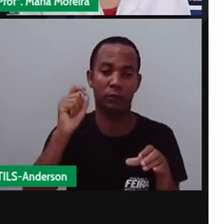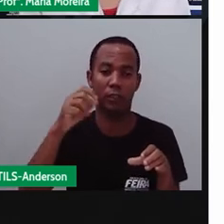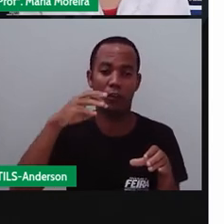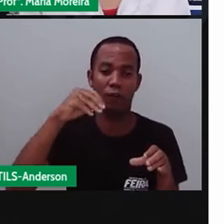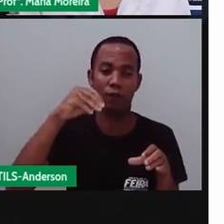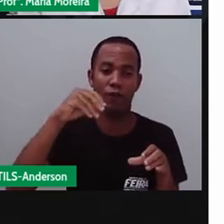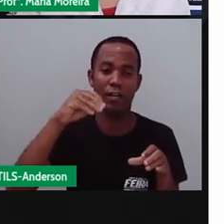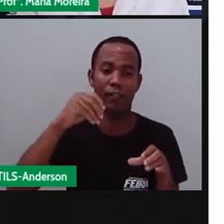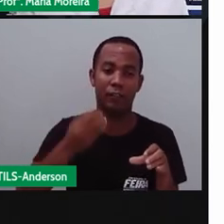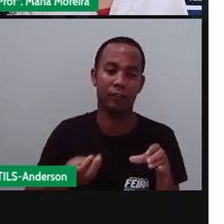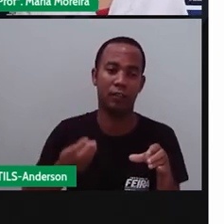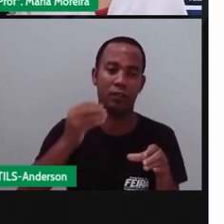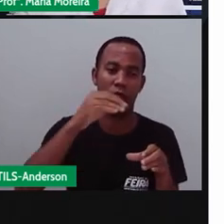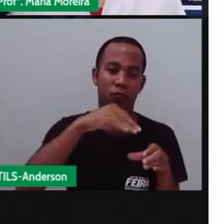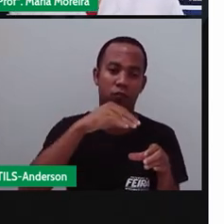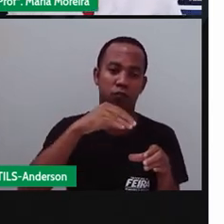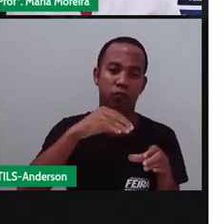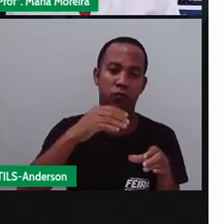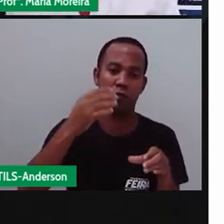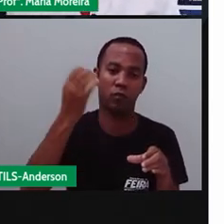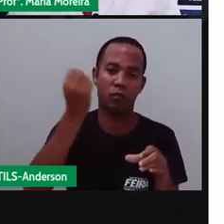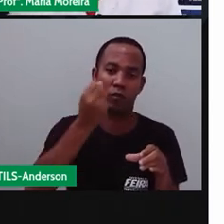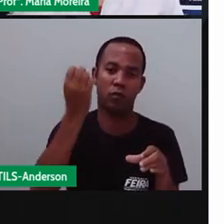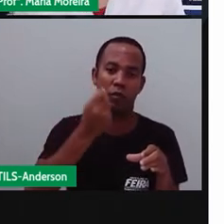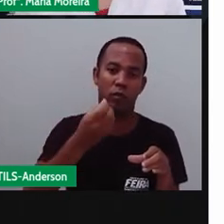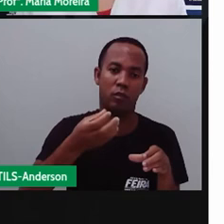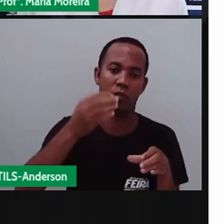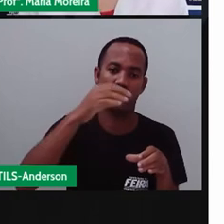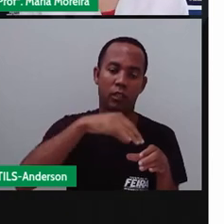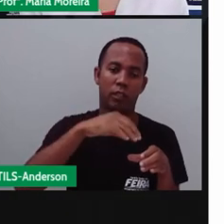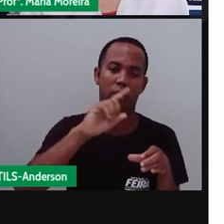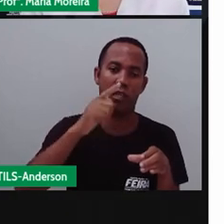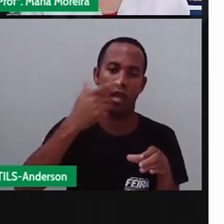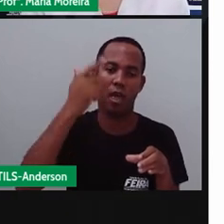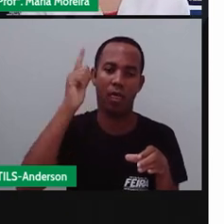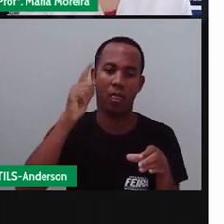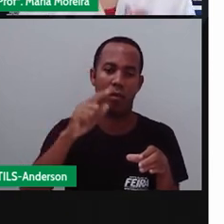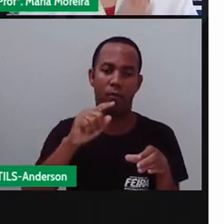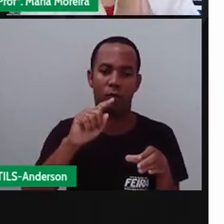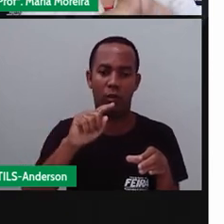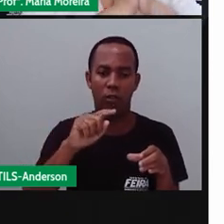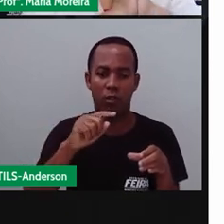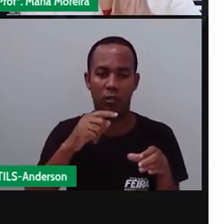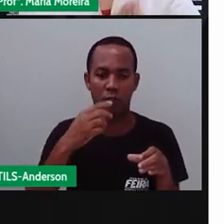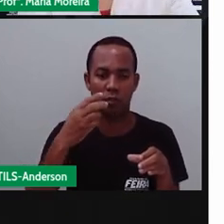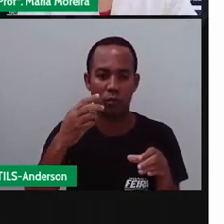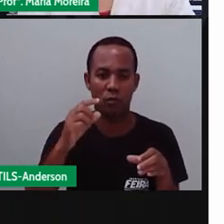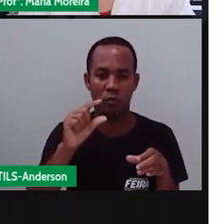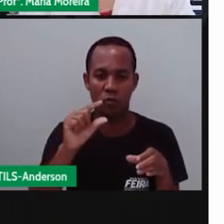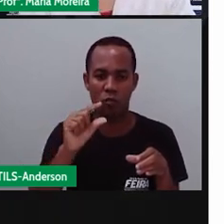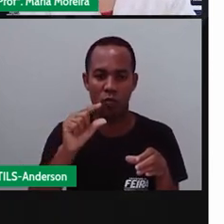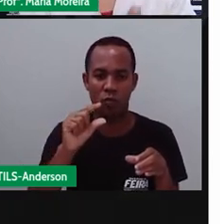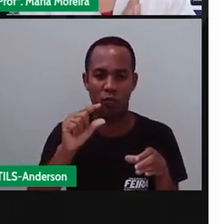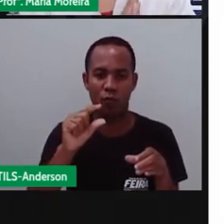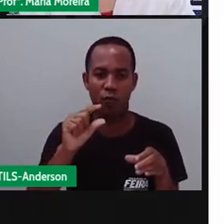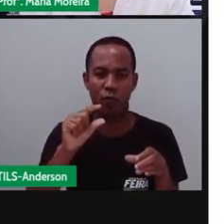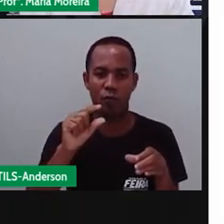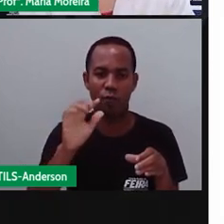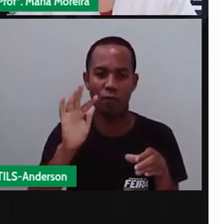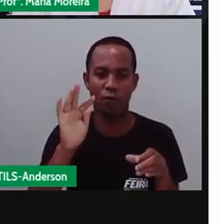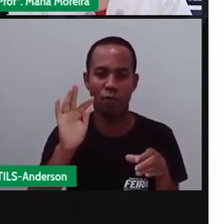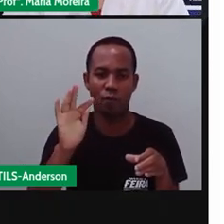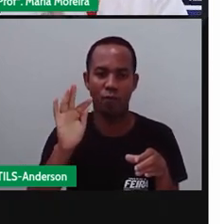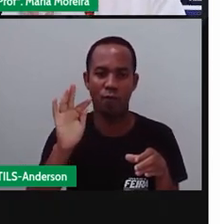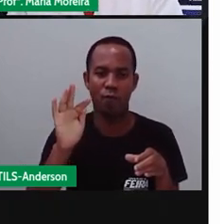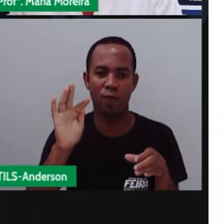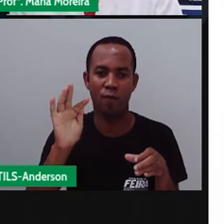de trigo, o leite e, por último, o fermento. Então, ele já está dizendo, olha, depois que você fizer o número um, você vai fazer o seguinte, você